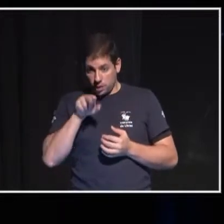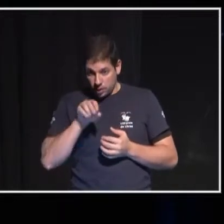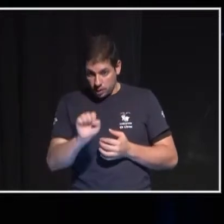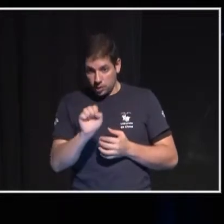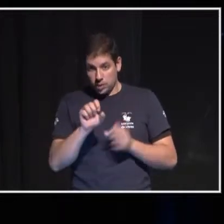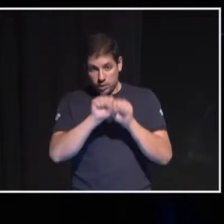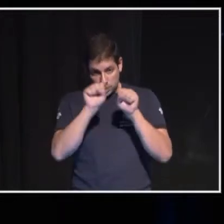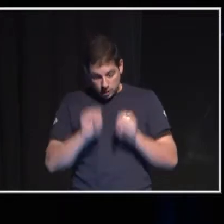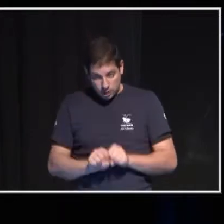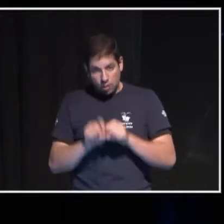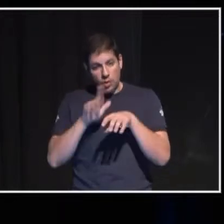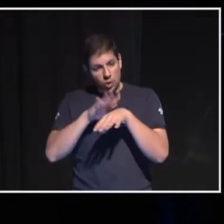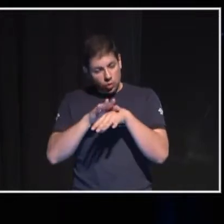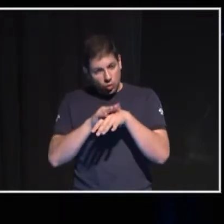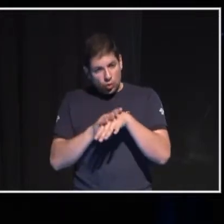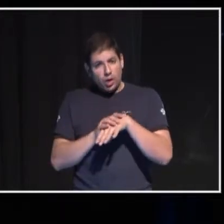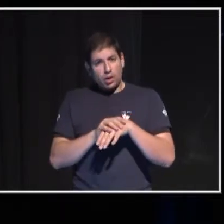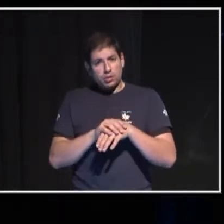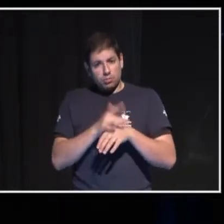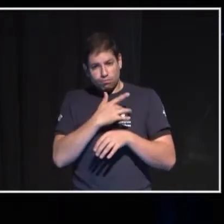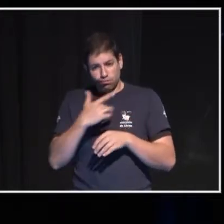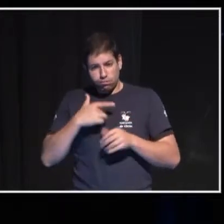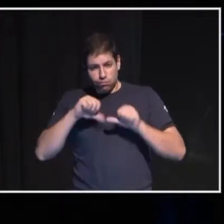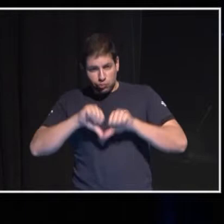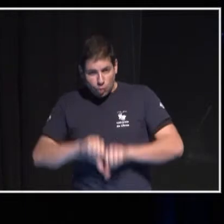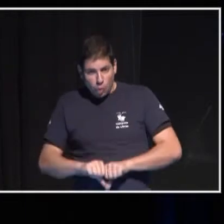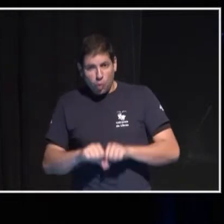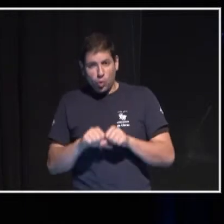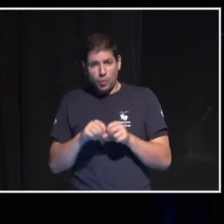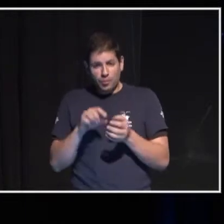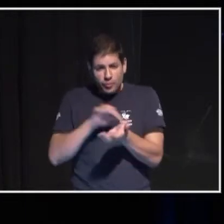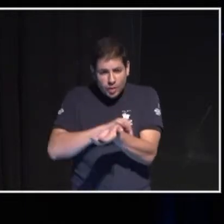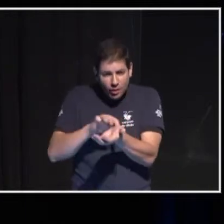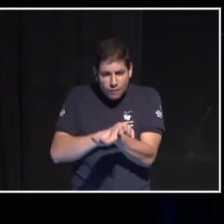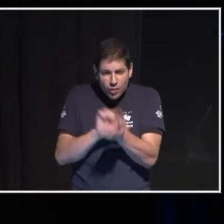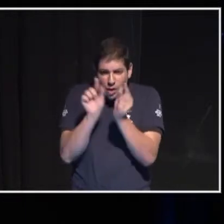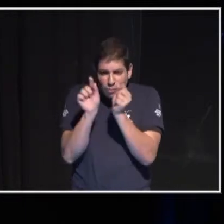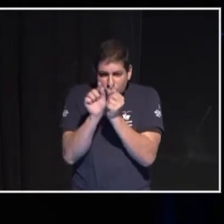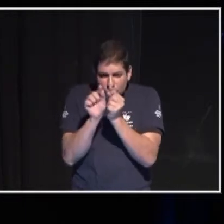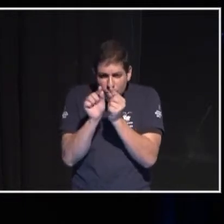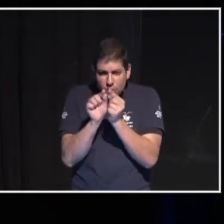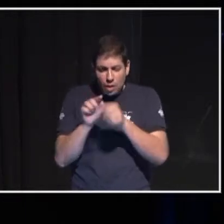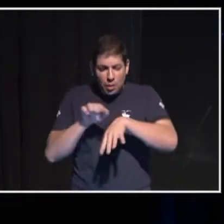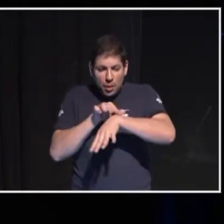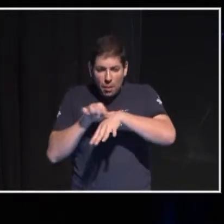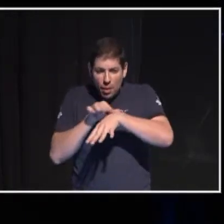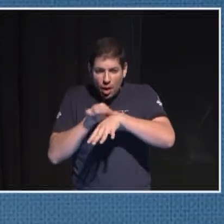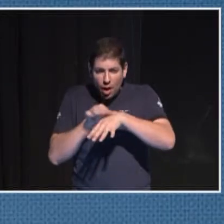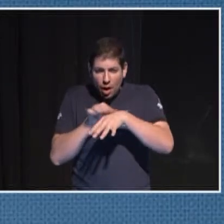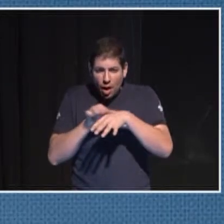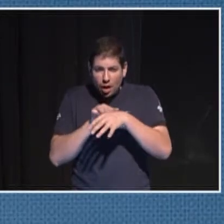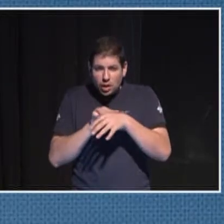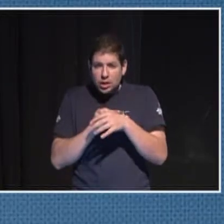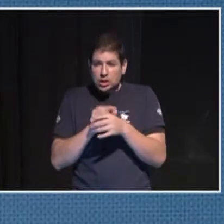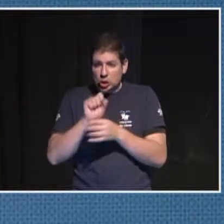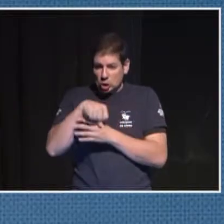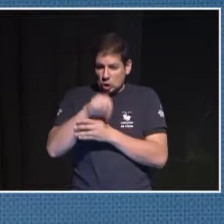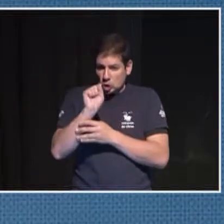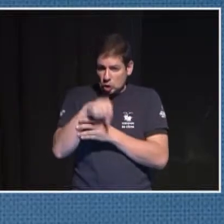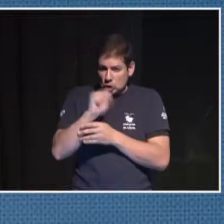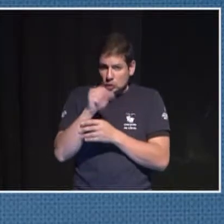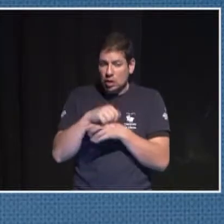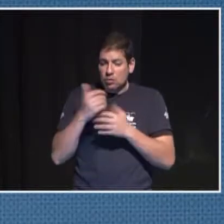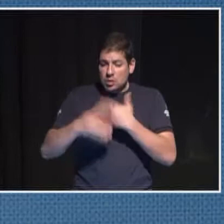autoimune crônica que acomete os pequenos vasos sanguíneos, a pele, as articulações, pode evoluir para a